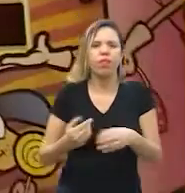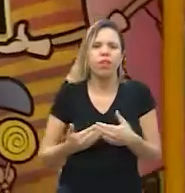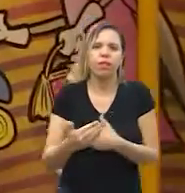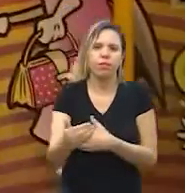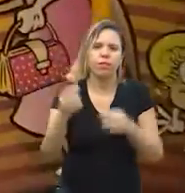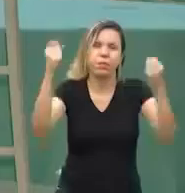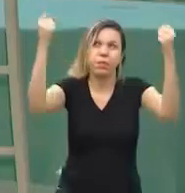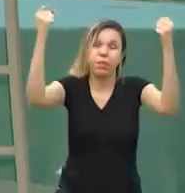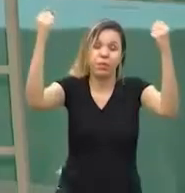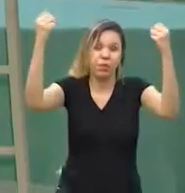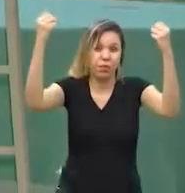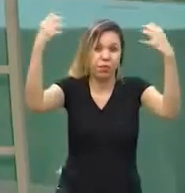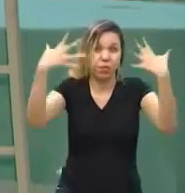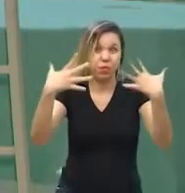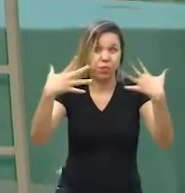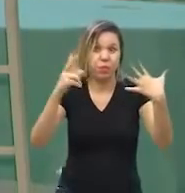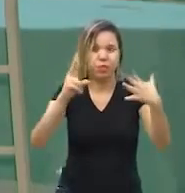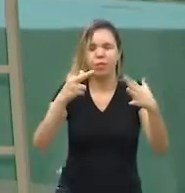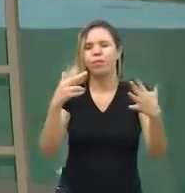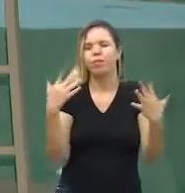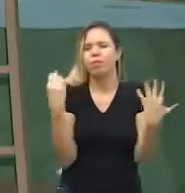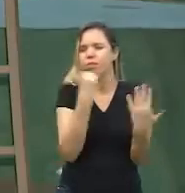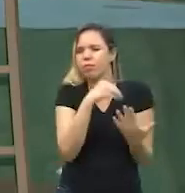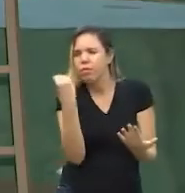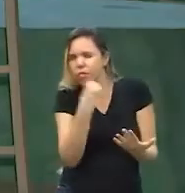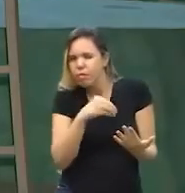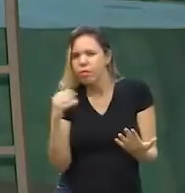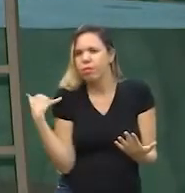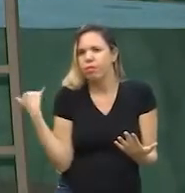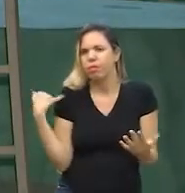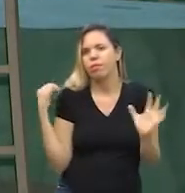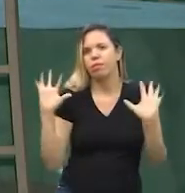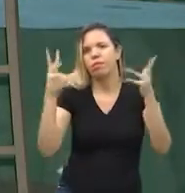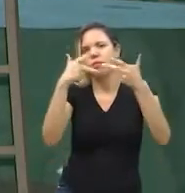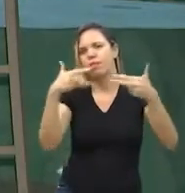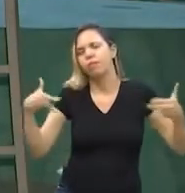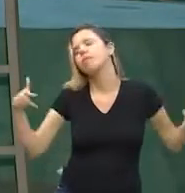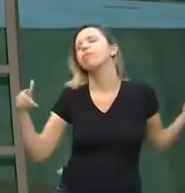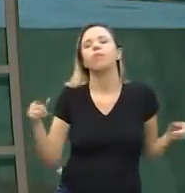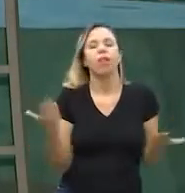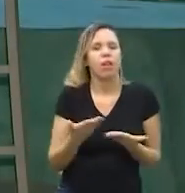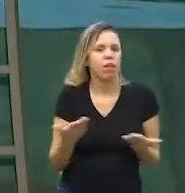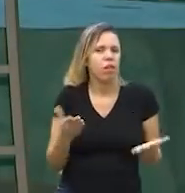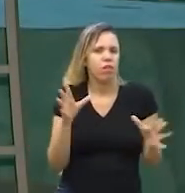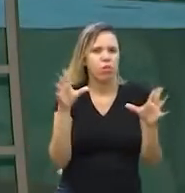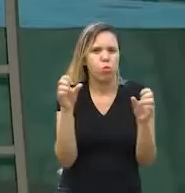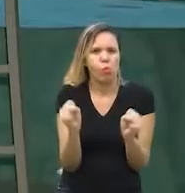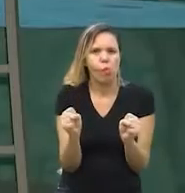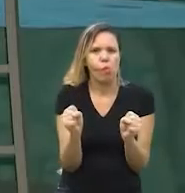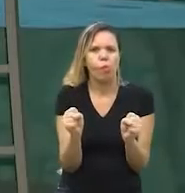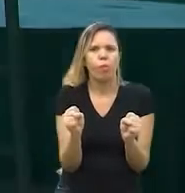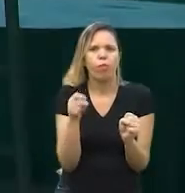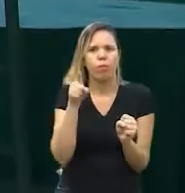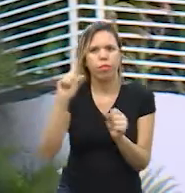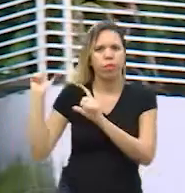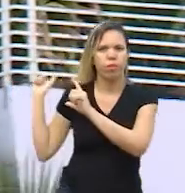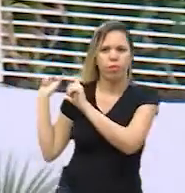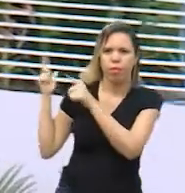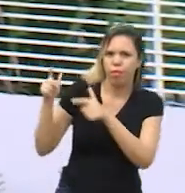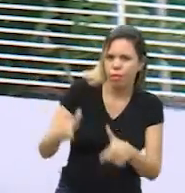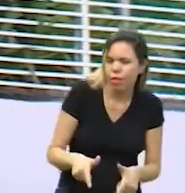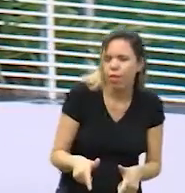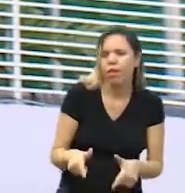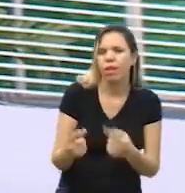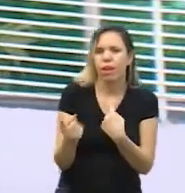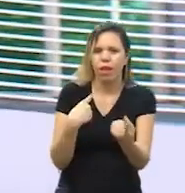de outros tempos. E as luzes, que sempre deram um charme a mais a aniversariantes e debutantes, agora se apagaram.